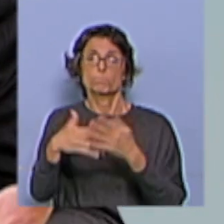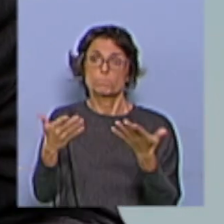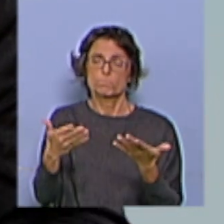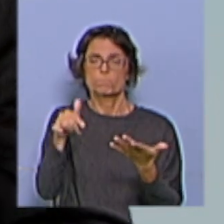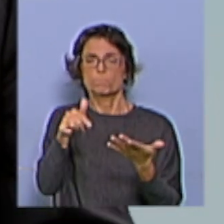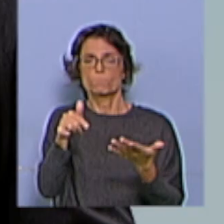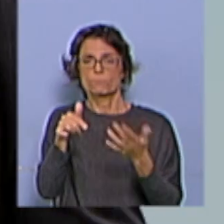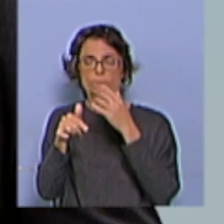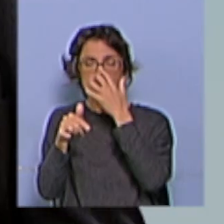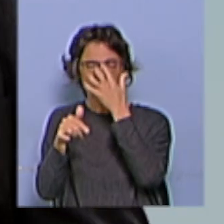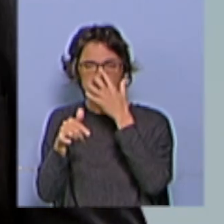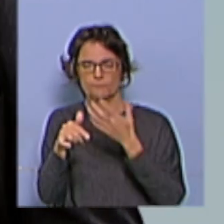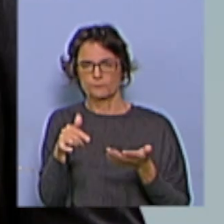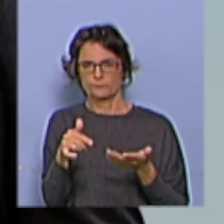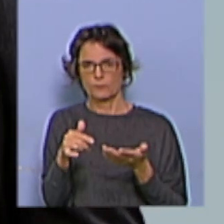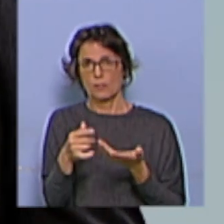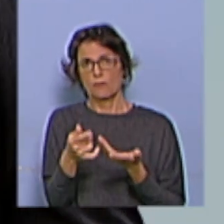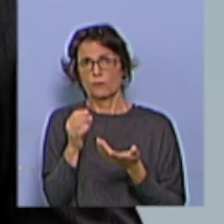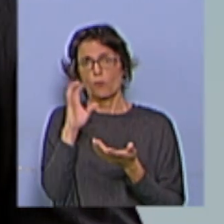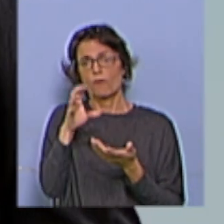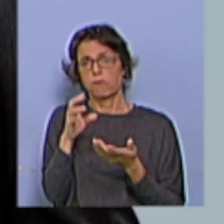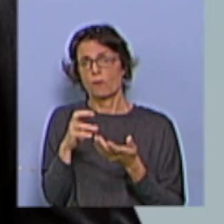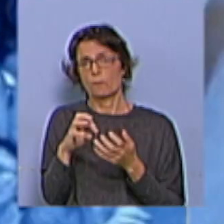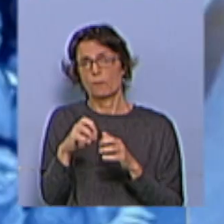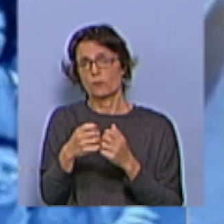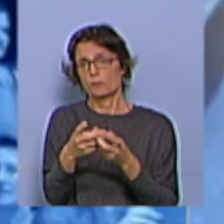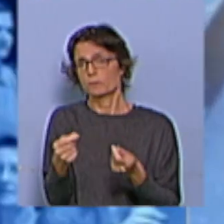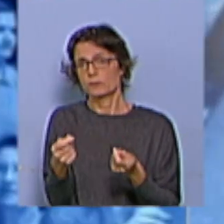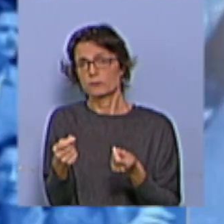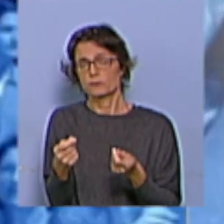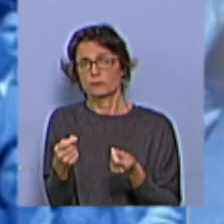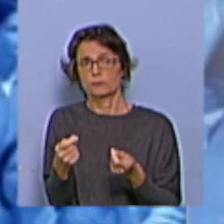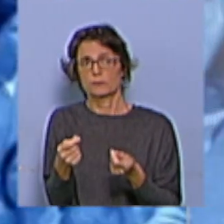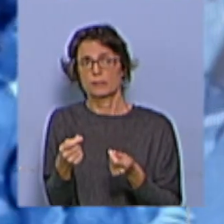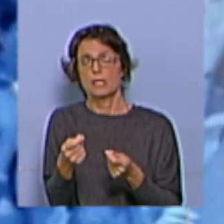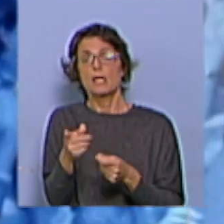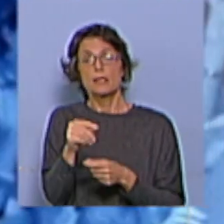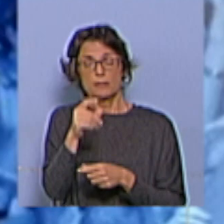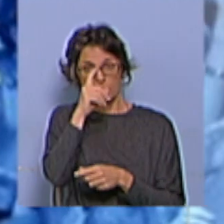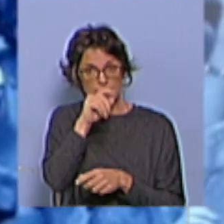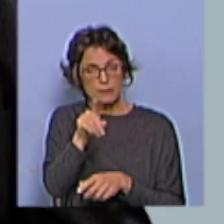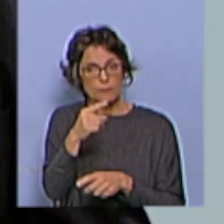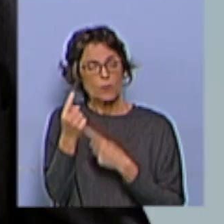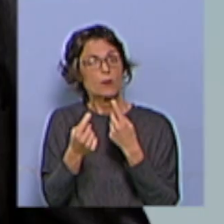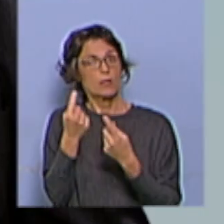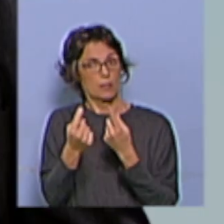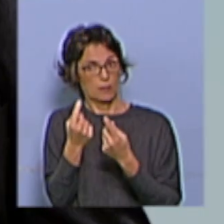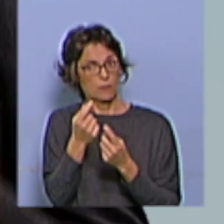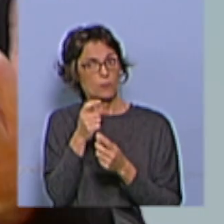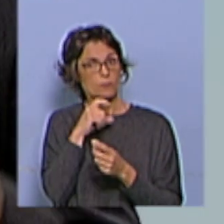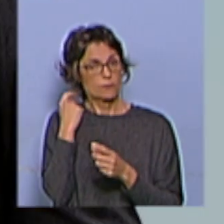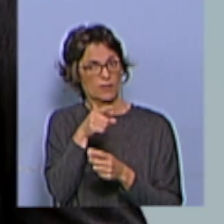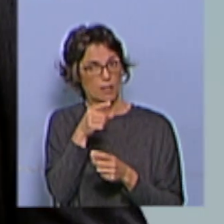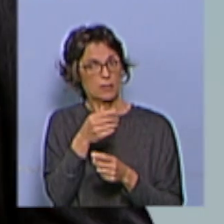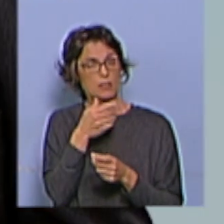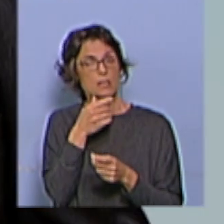Isso também porque essa solução, porque também alguns hospitais, alguns capelães são idosos e também são pessoas de risco. Pois.